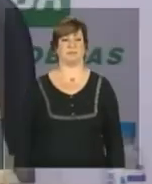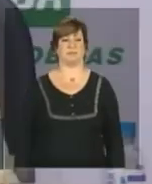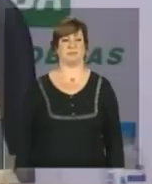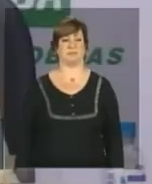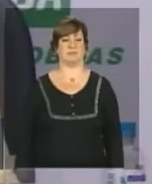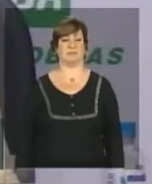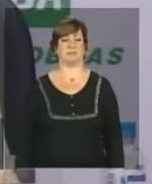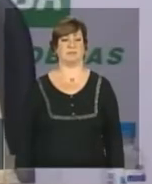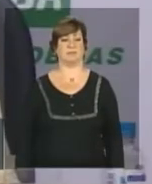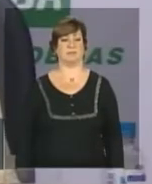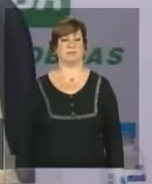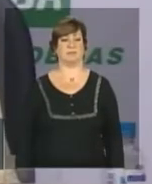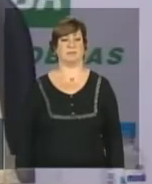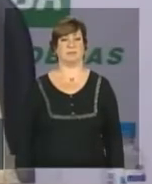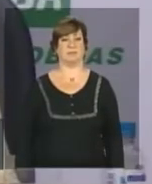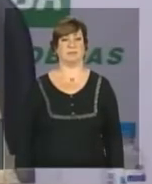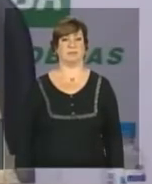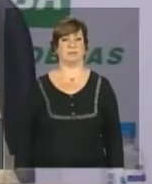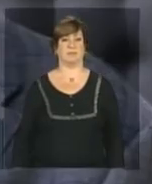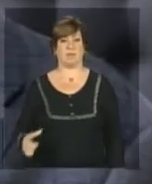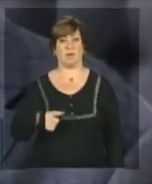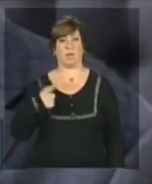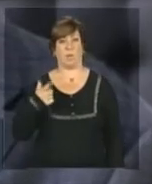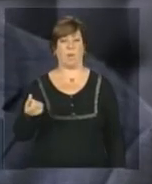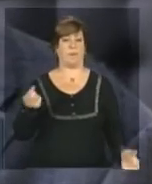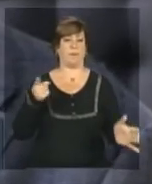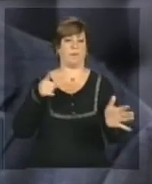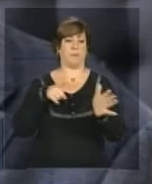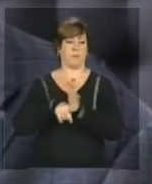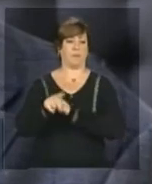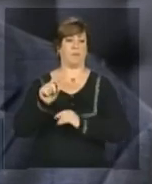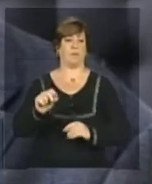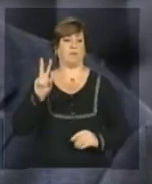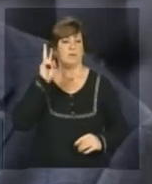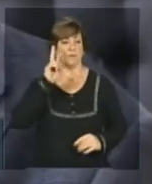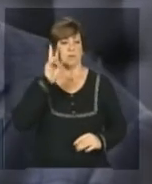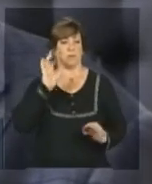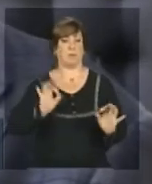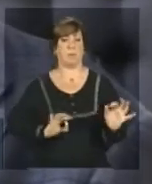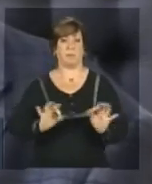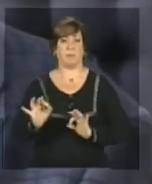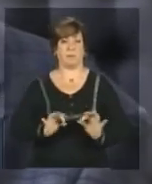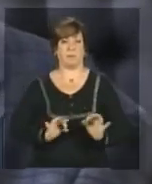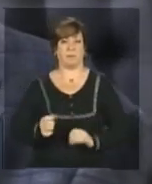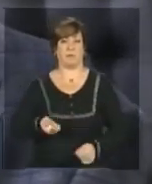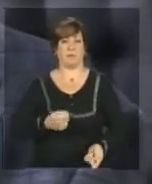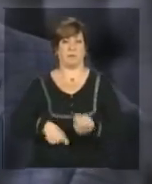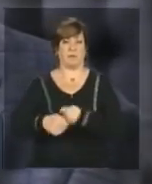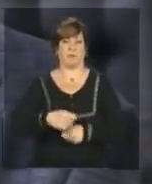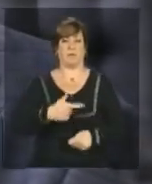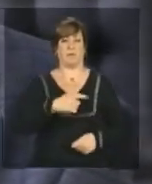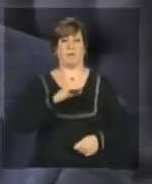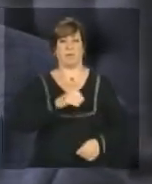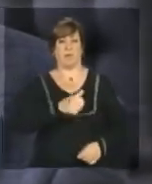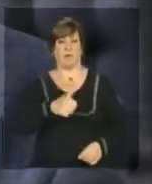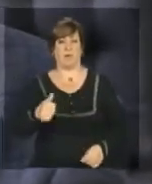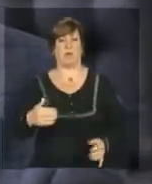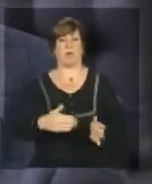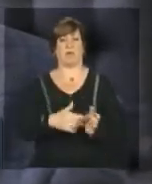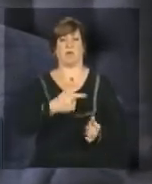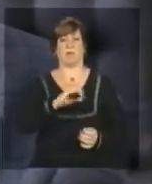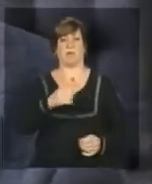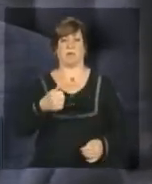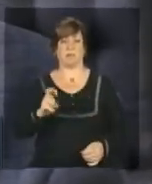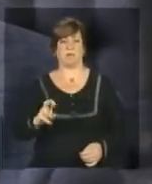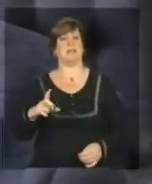Próximo. Peter Miller, da Bloomberg. Falando do plano de negócio, o plano de 2011, 2015, tem umas